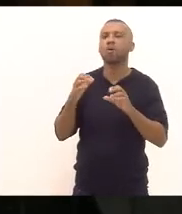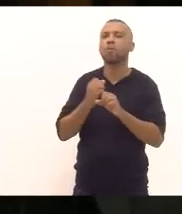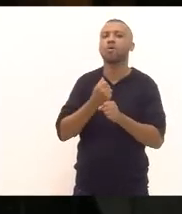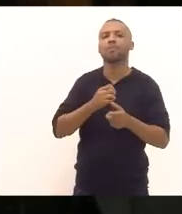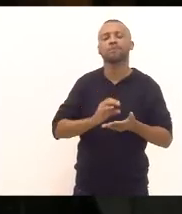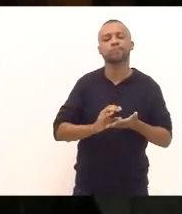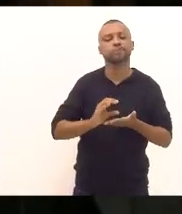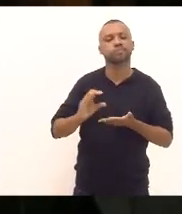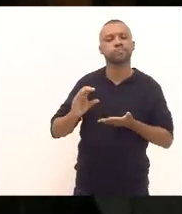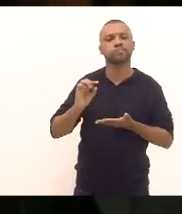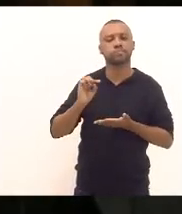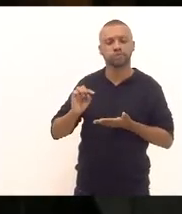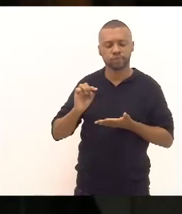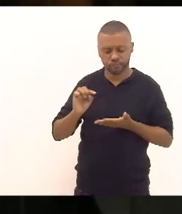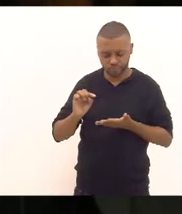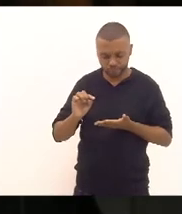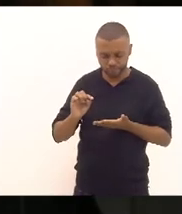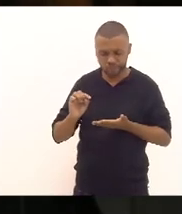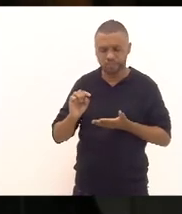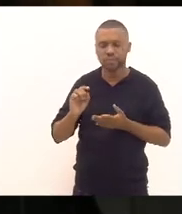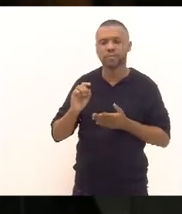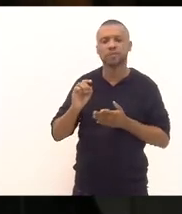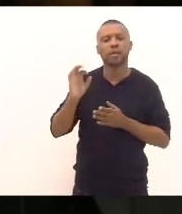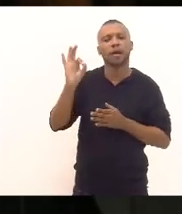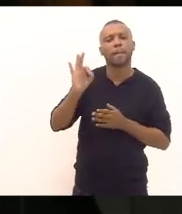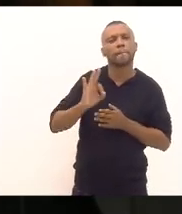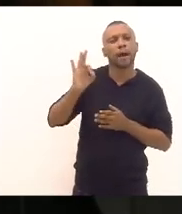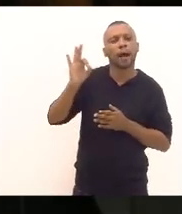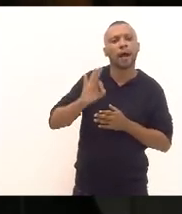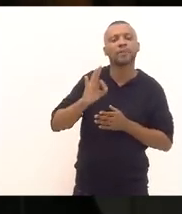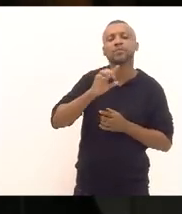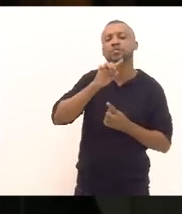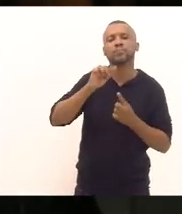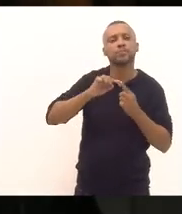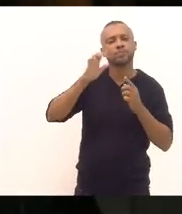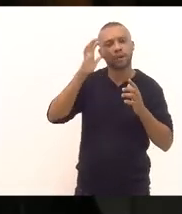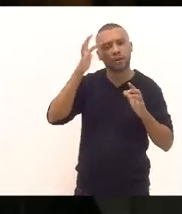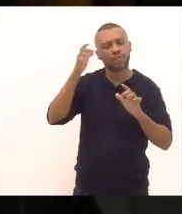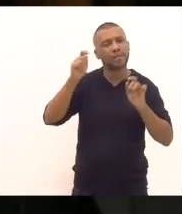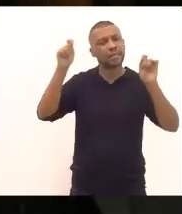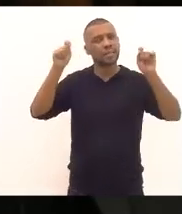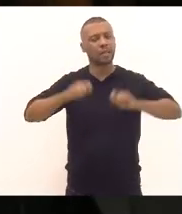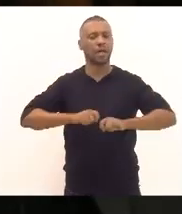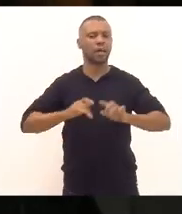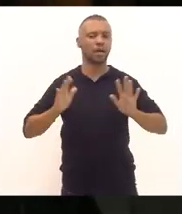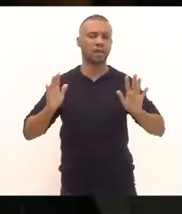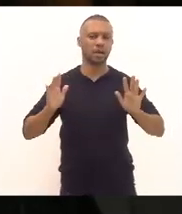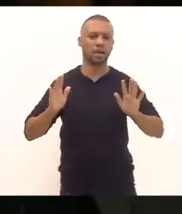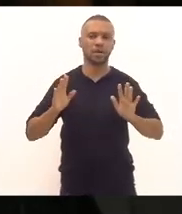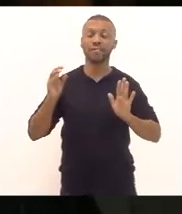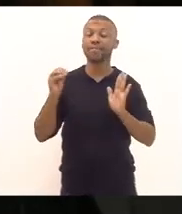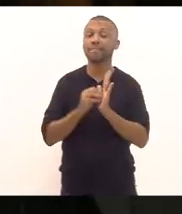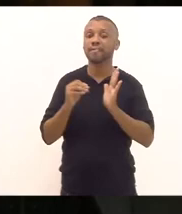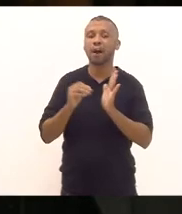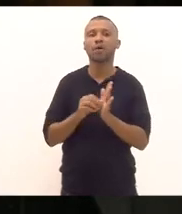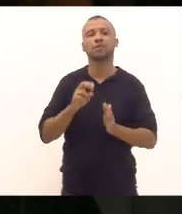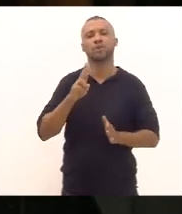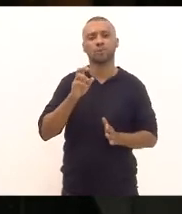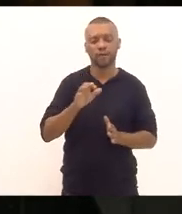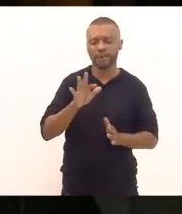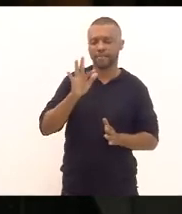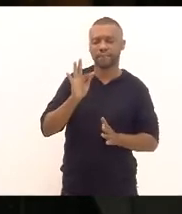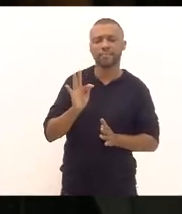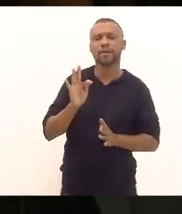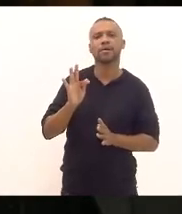de digamos de margem para resolver esses problemas o que falta o f e o que